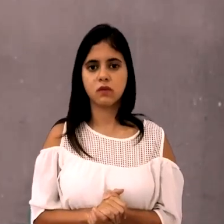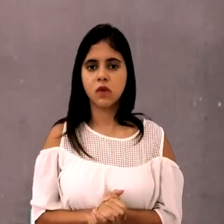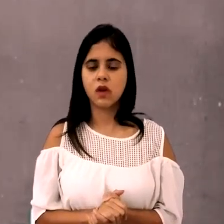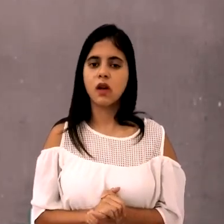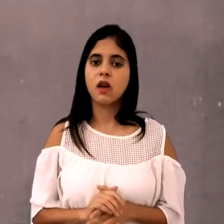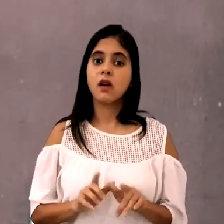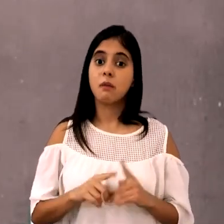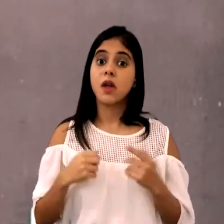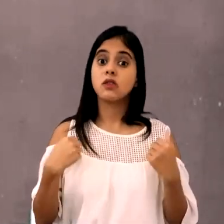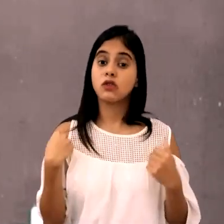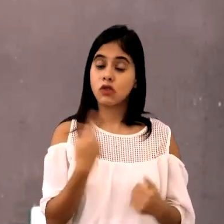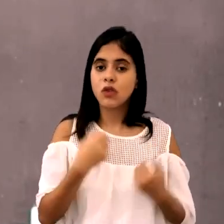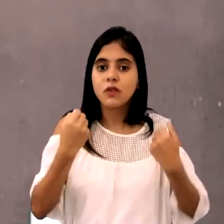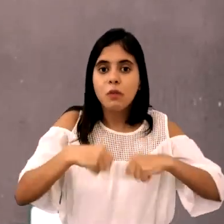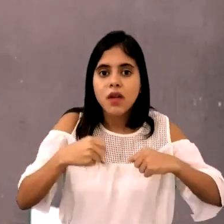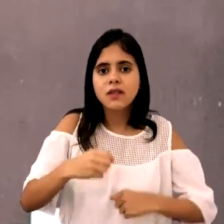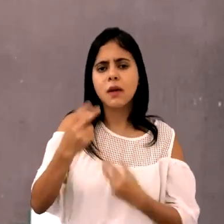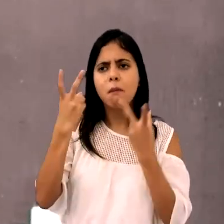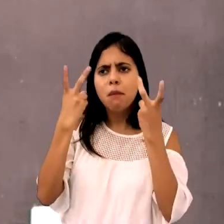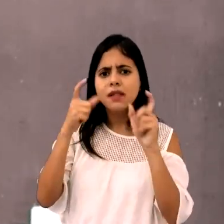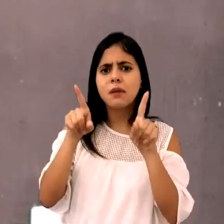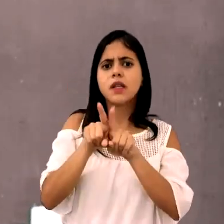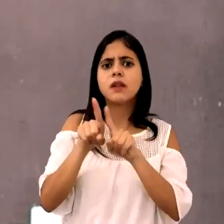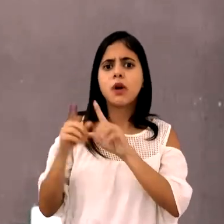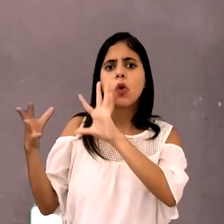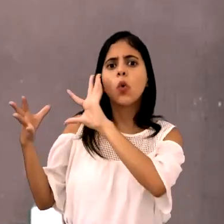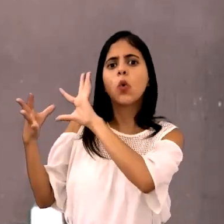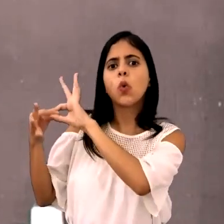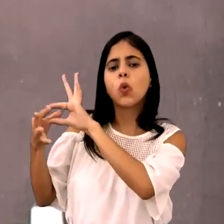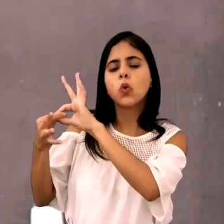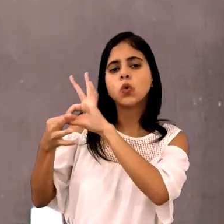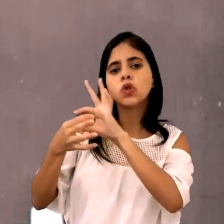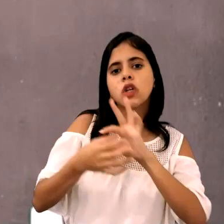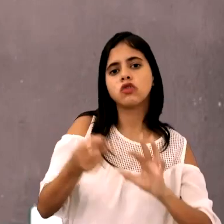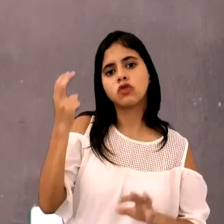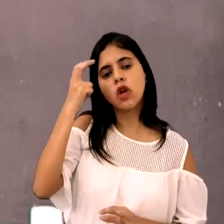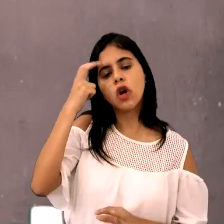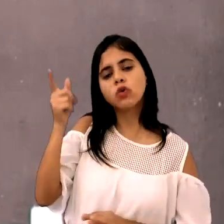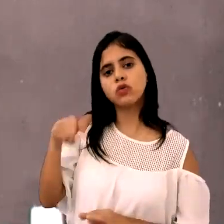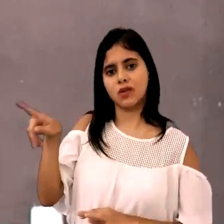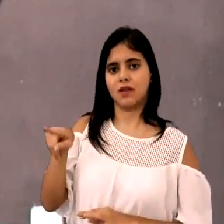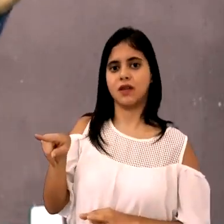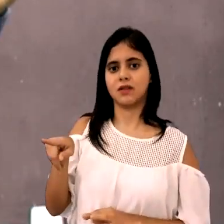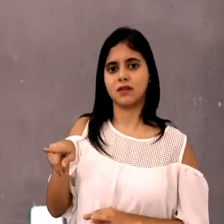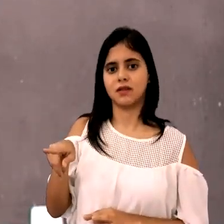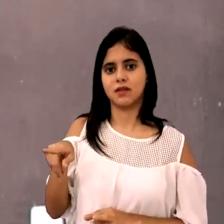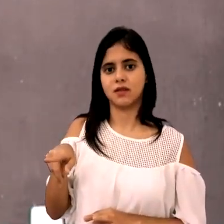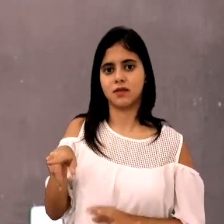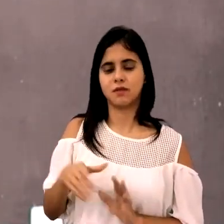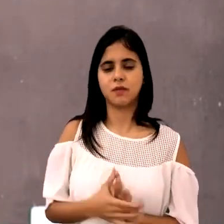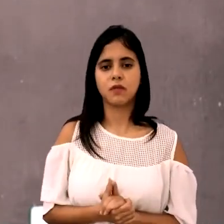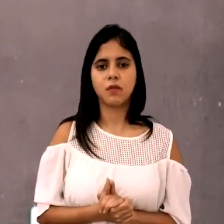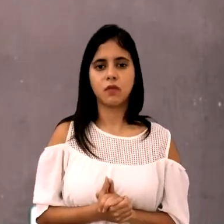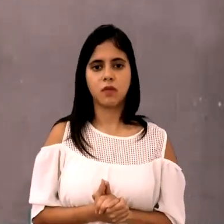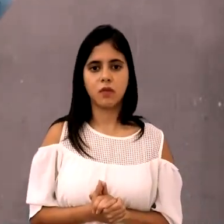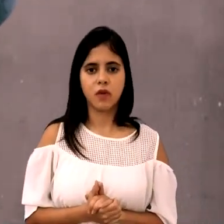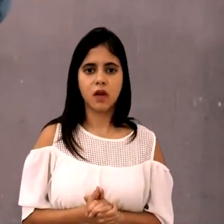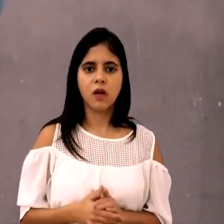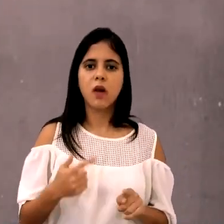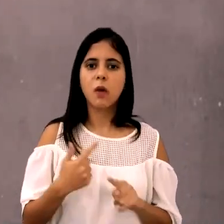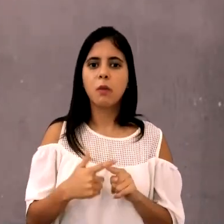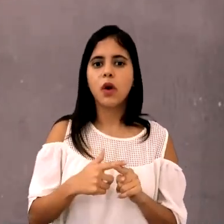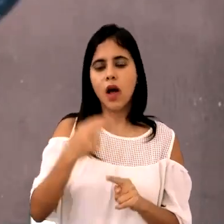A gente precisa ser cauteloso no julgamento. Por quê? Porque algumas coisas estão muito distantes culturalmente. Pode ser que a nossa